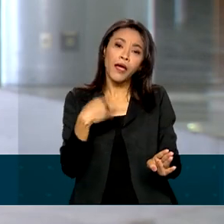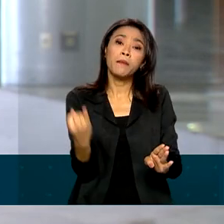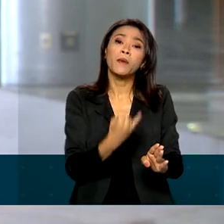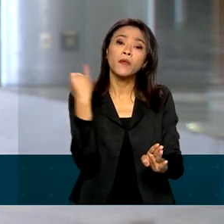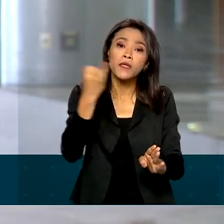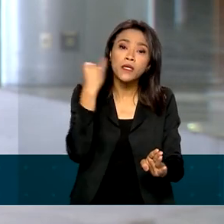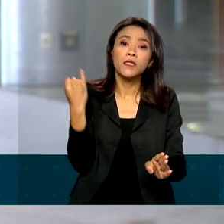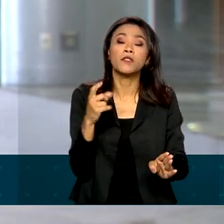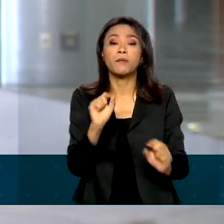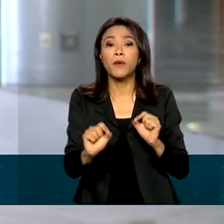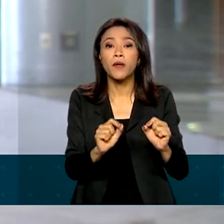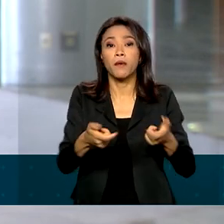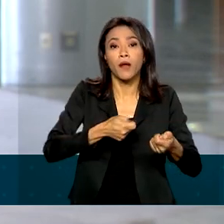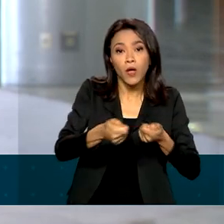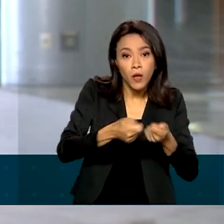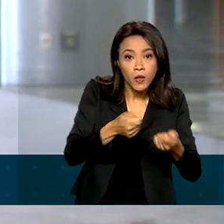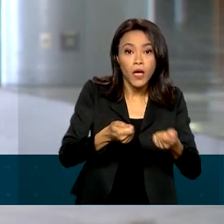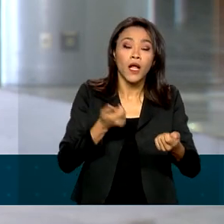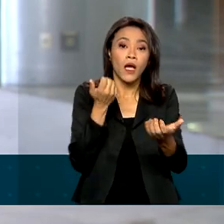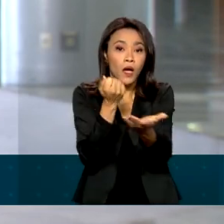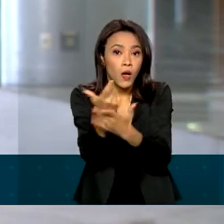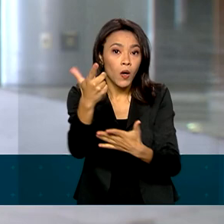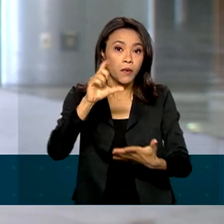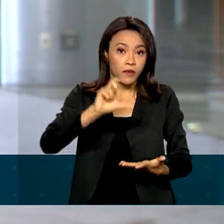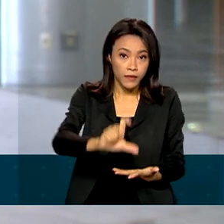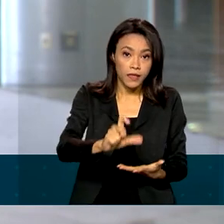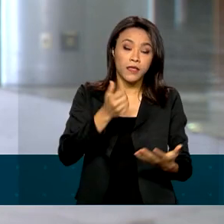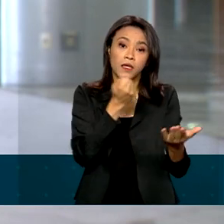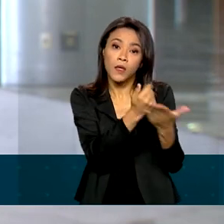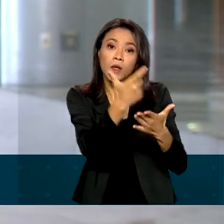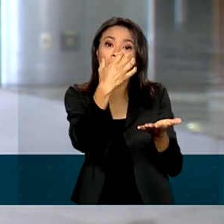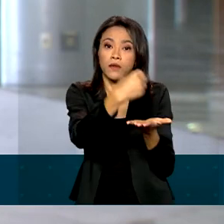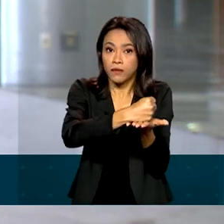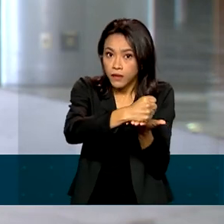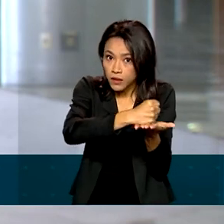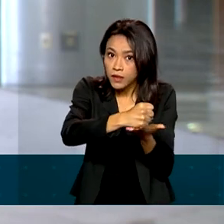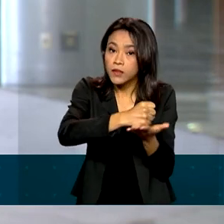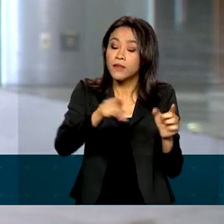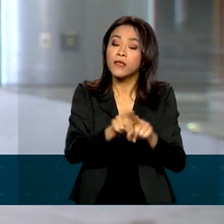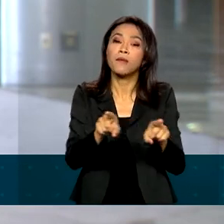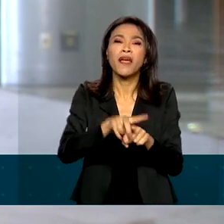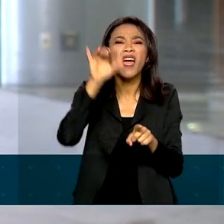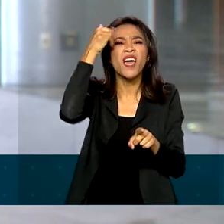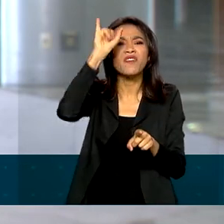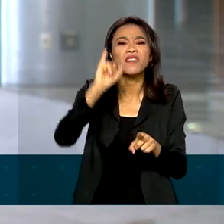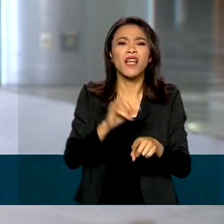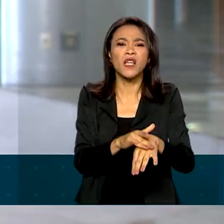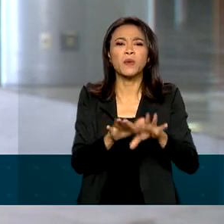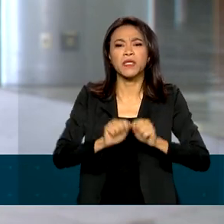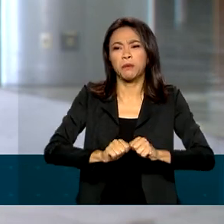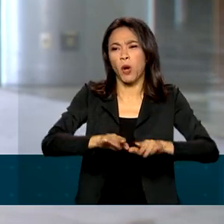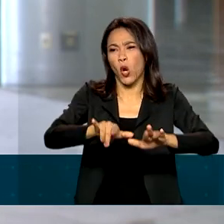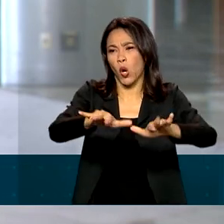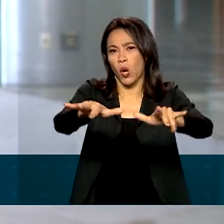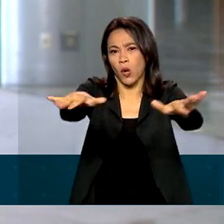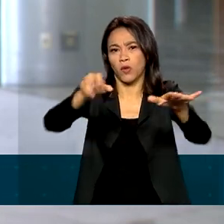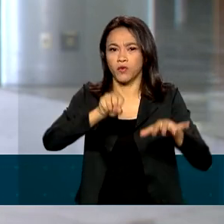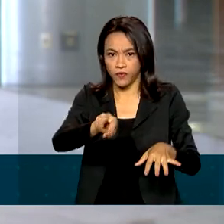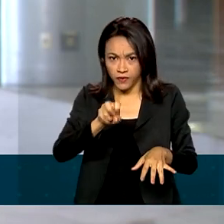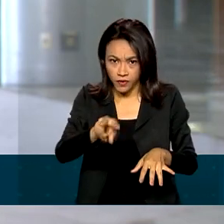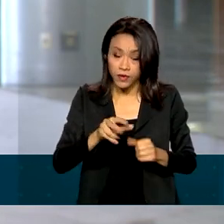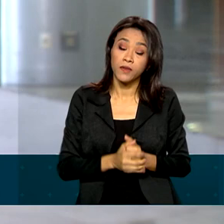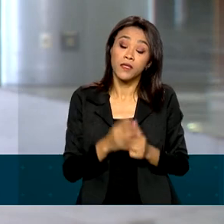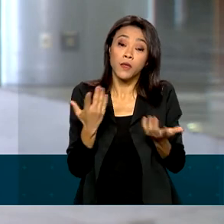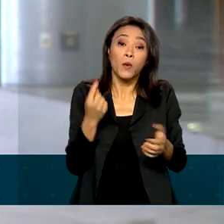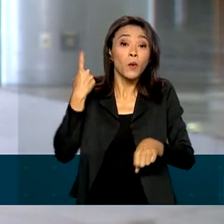gestão né da compra de vacina de medicamentos e também é claro para evitar a proliferação a contaminação do vírus né